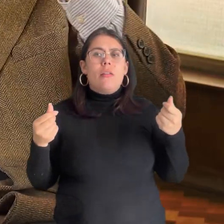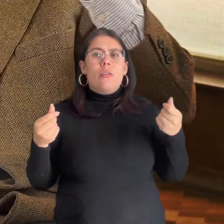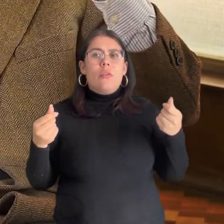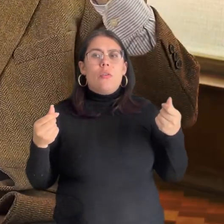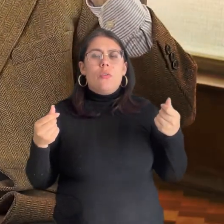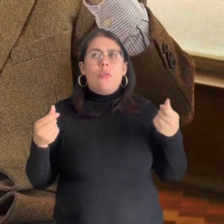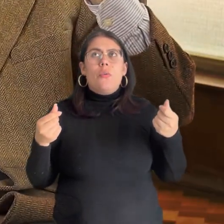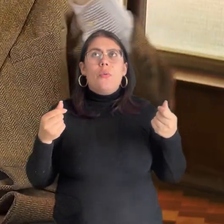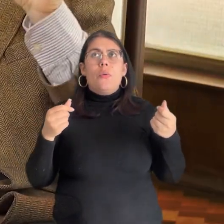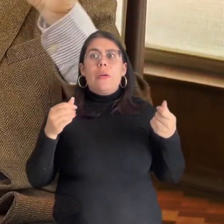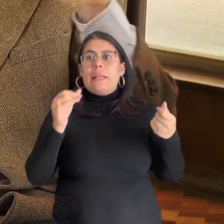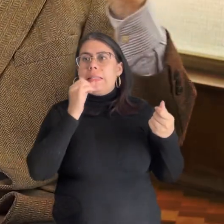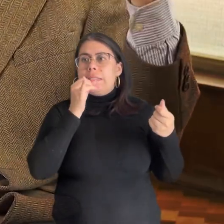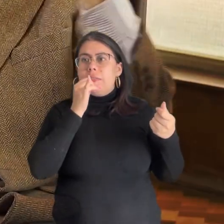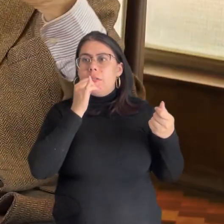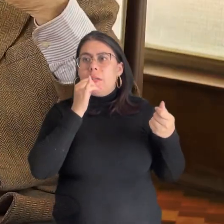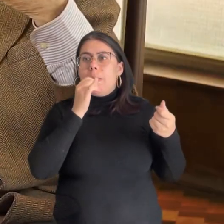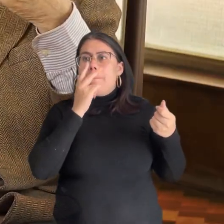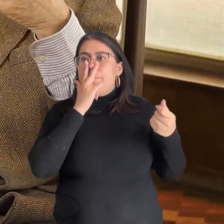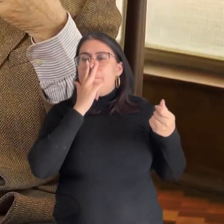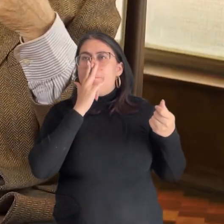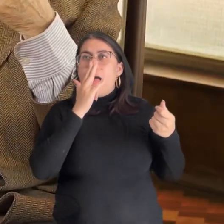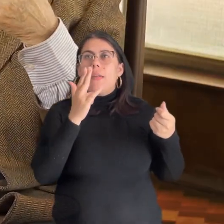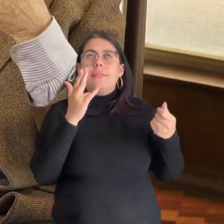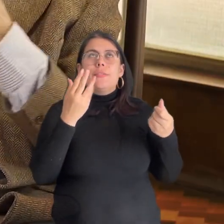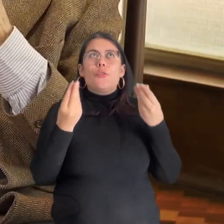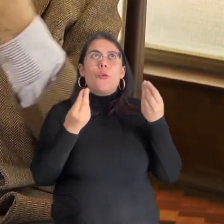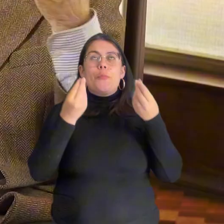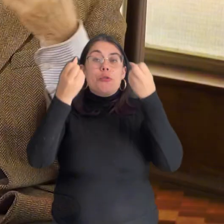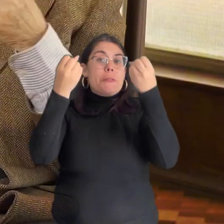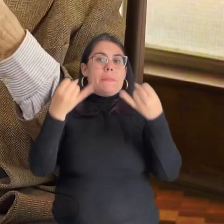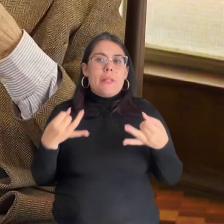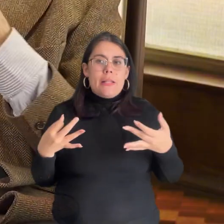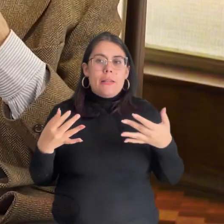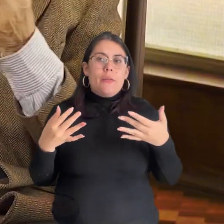o contraventamento, ou seja, ele se tornou, para